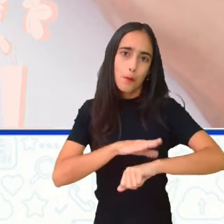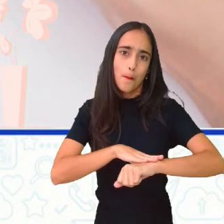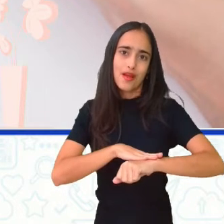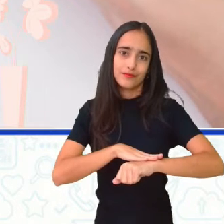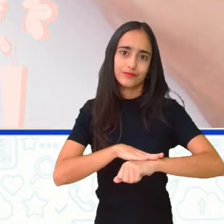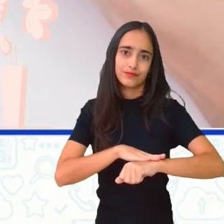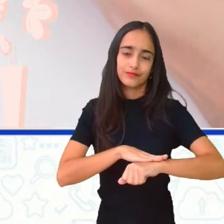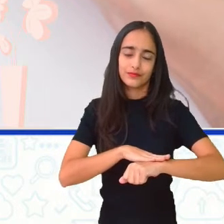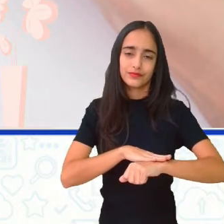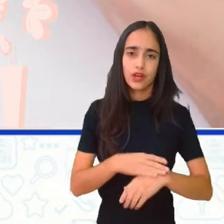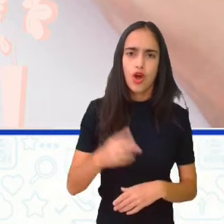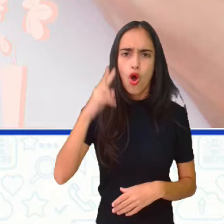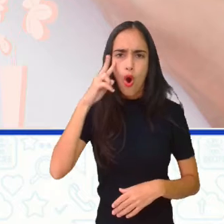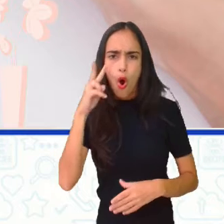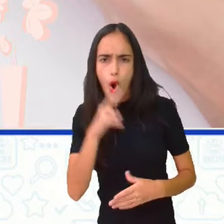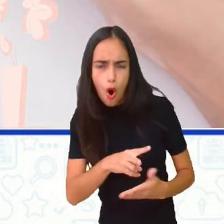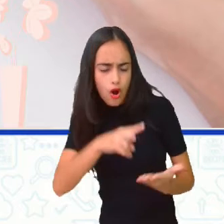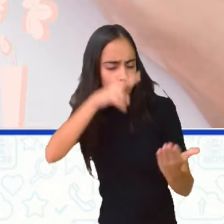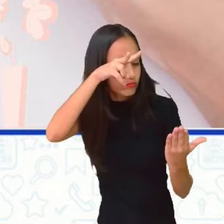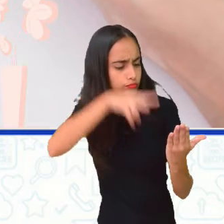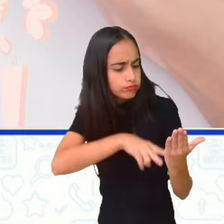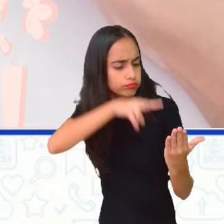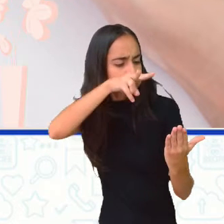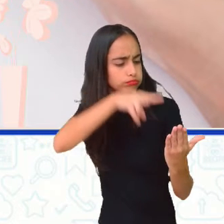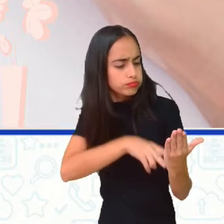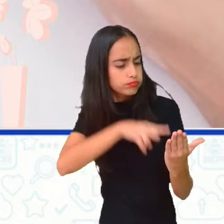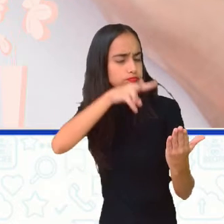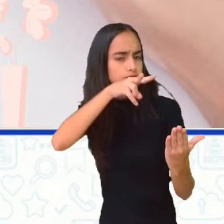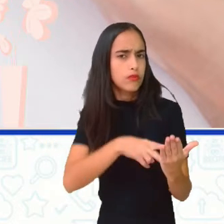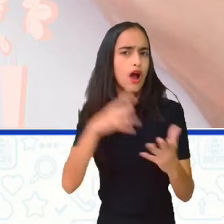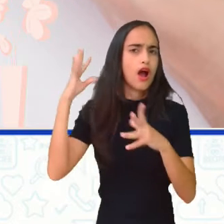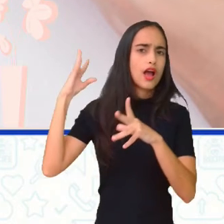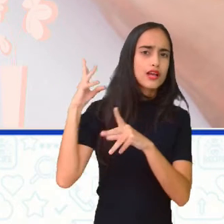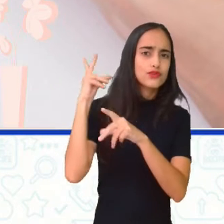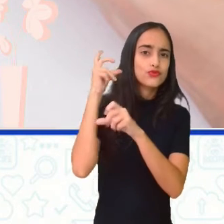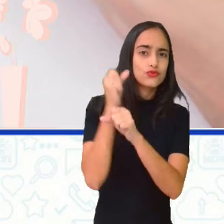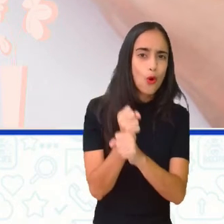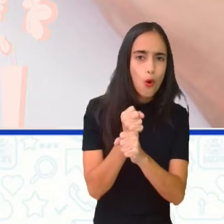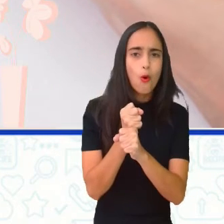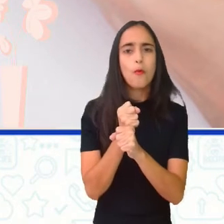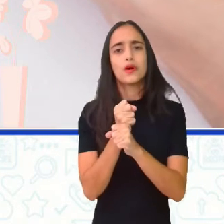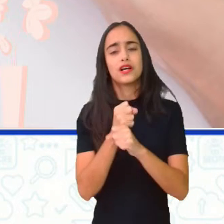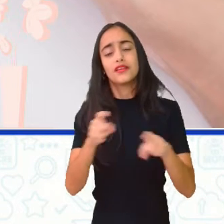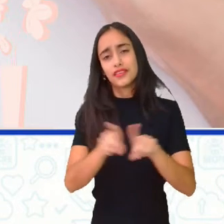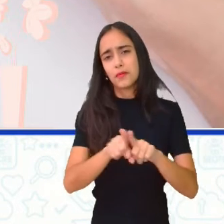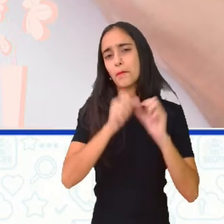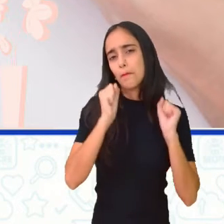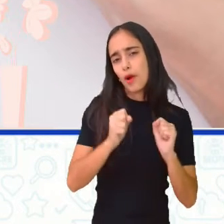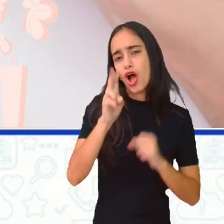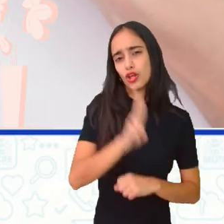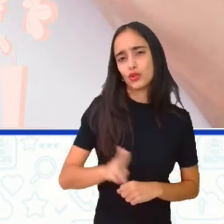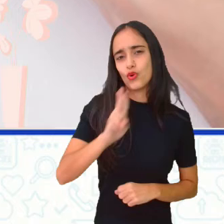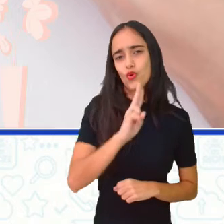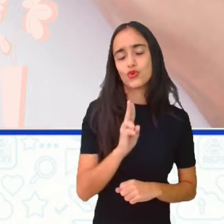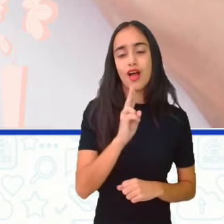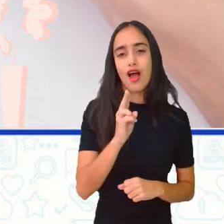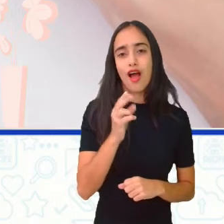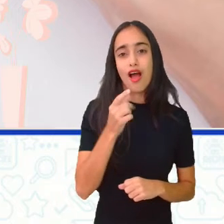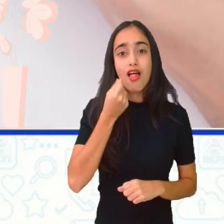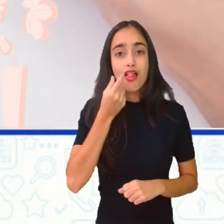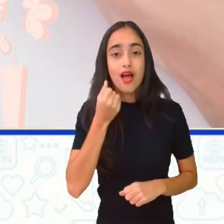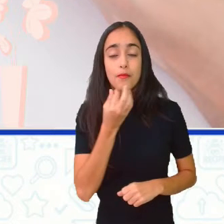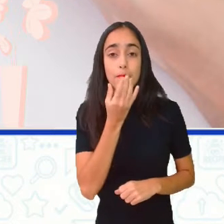gente olha no resumo, olha os principais momentos. Tem muita gente que grifa, né? Usa um marcadorzinho de texto ali, usa um